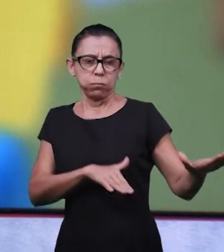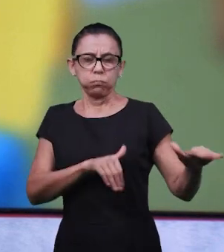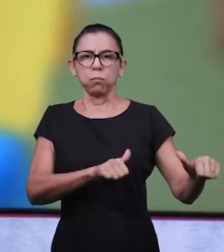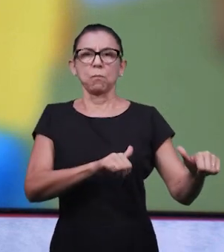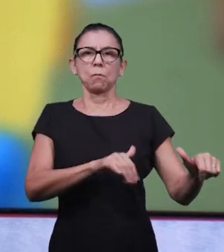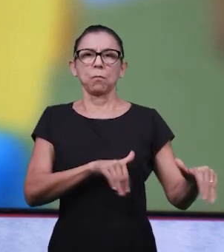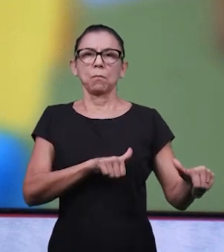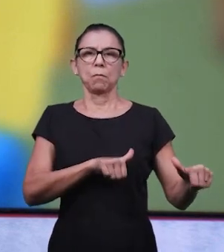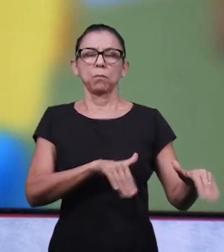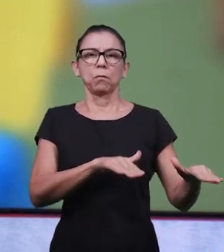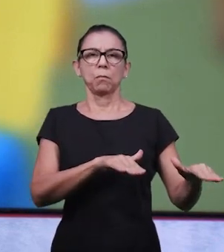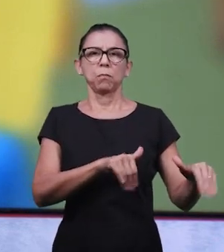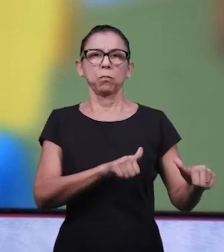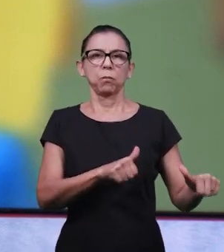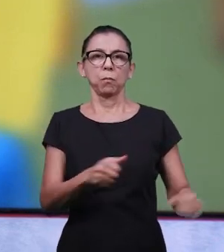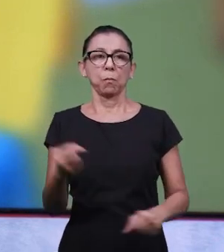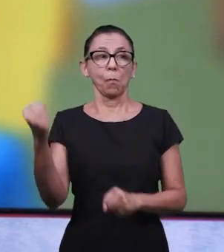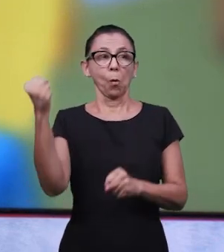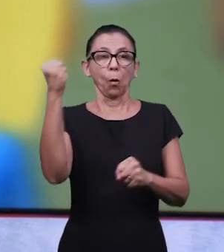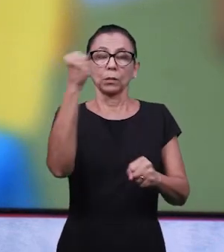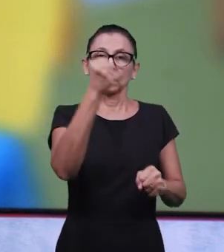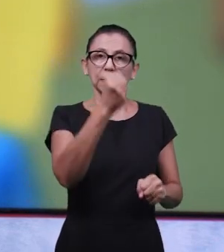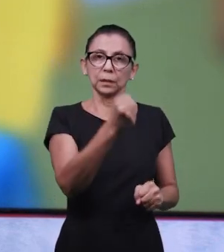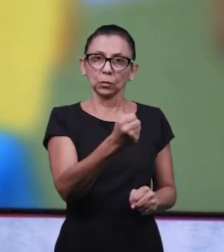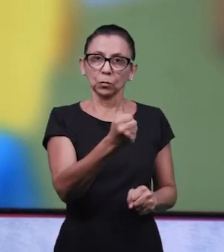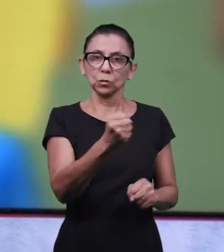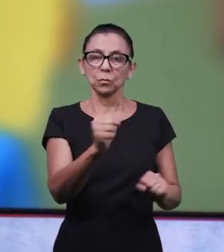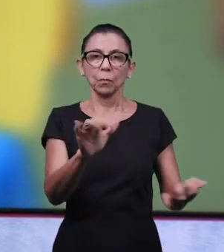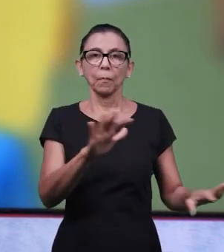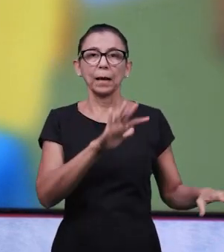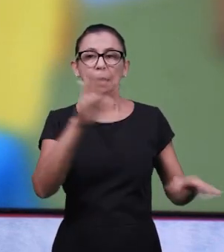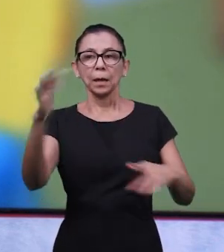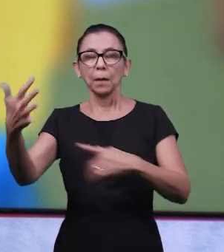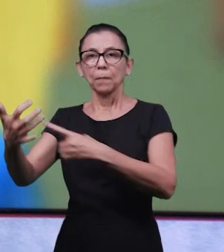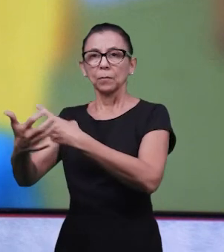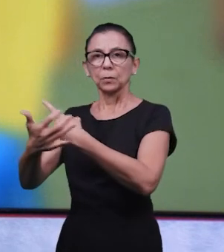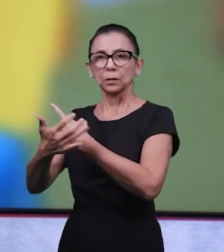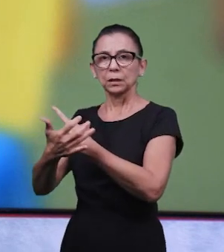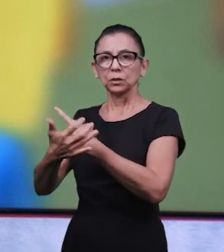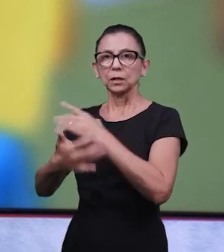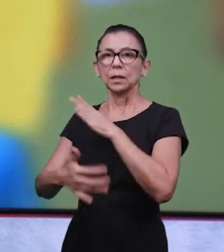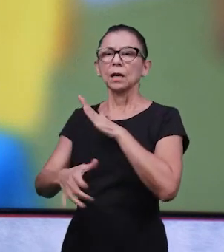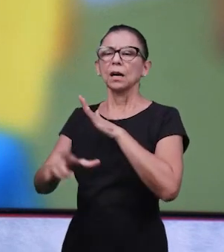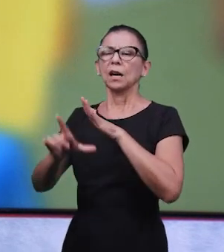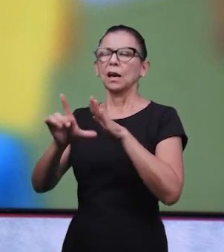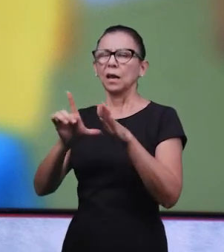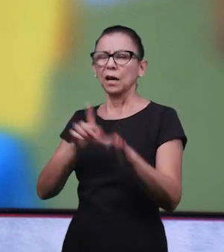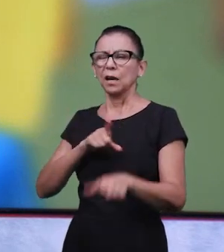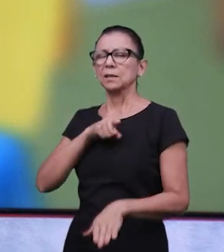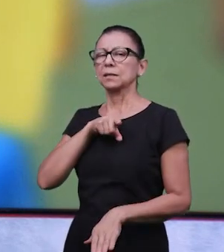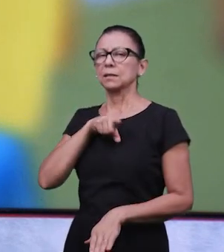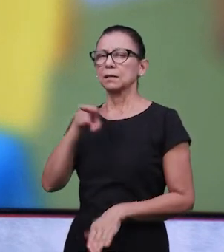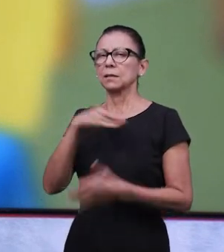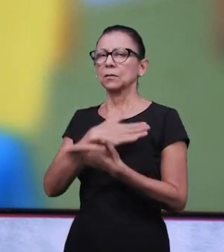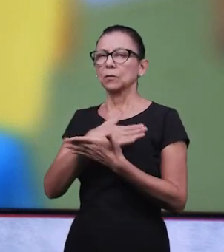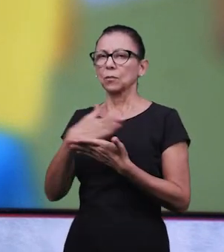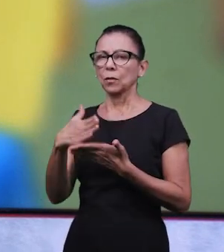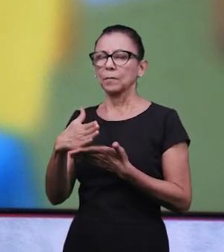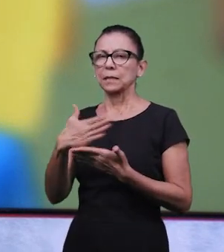conforme a palavra do Senhor no tocante a Israel. Bem, Davi tinha